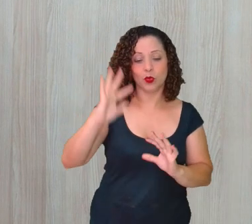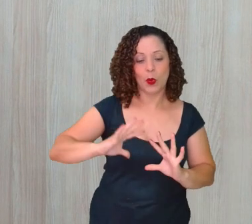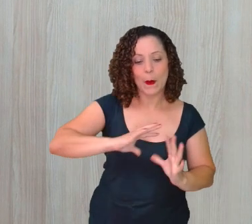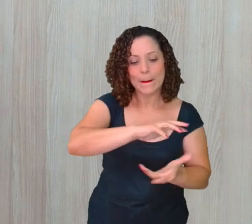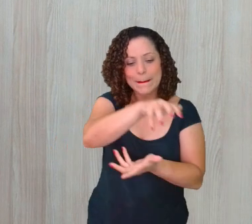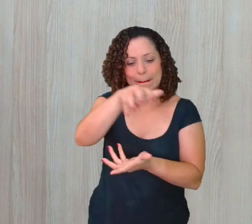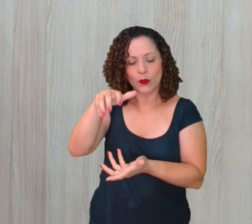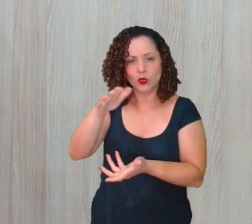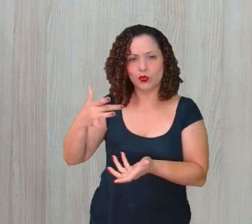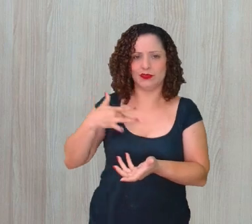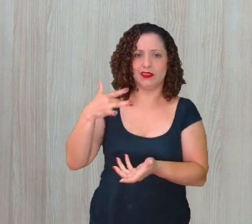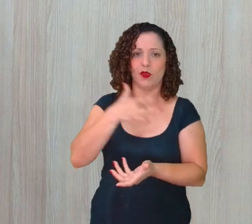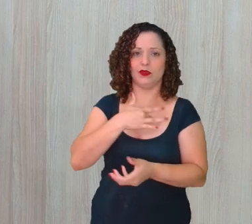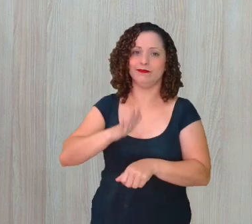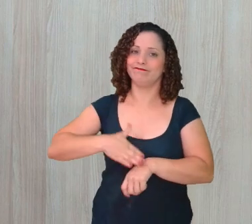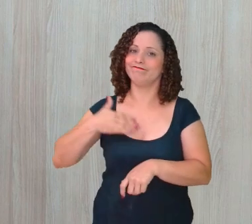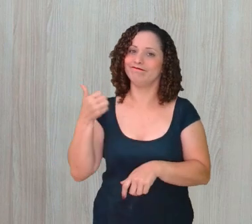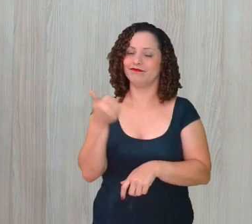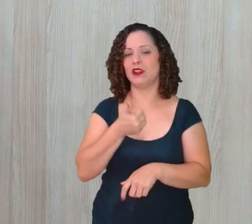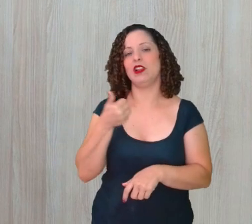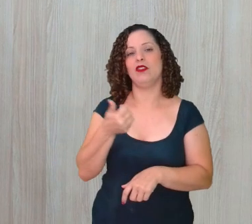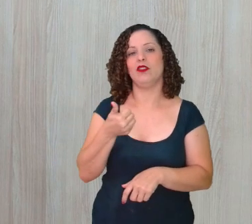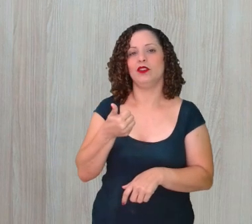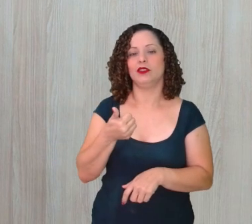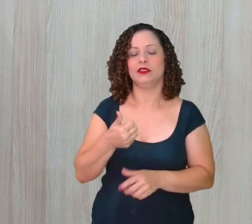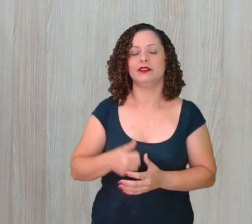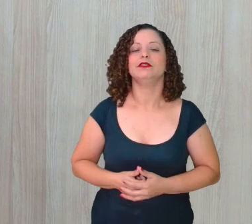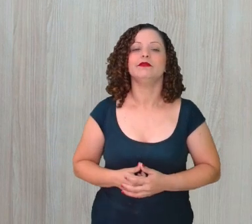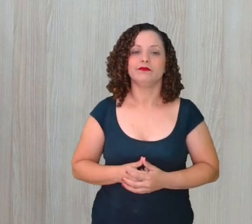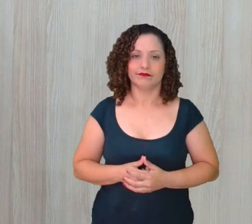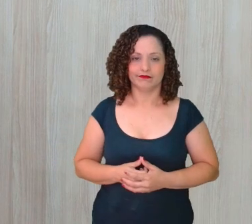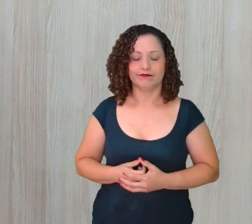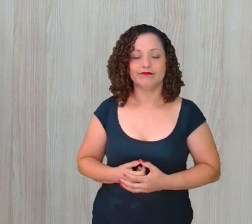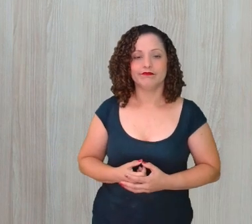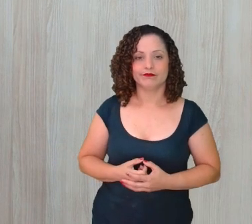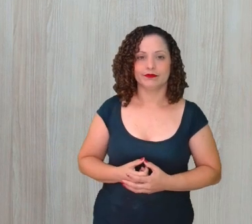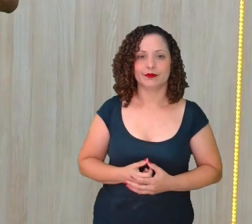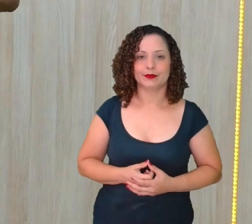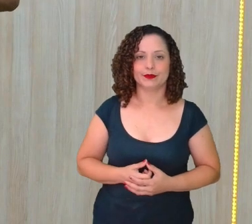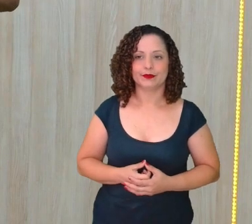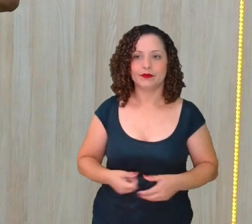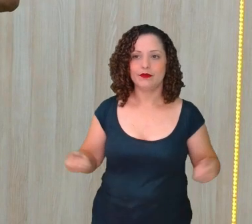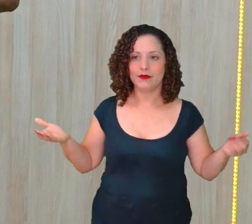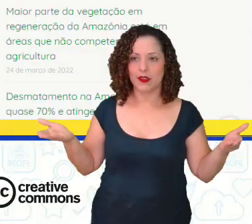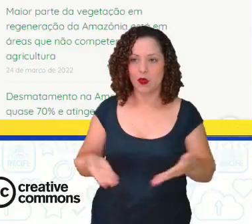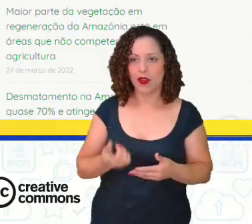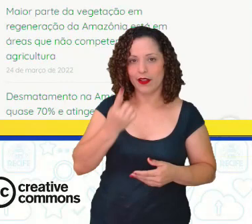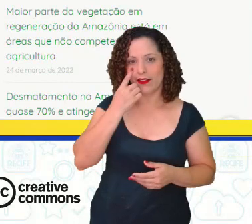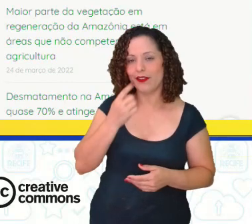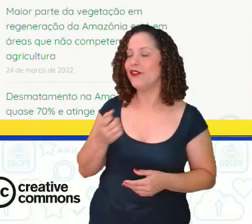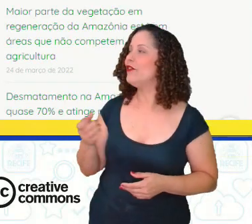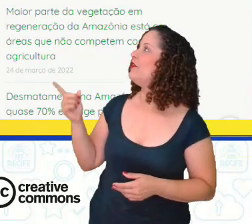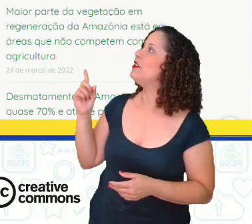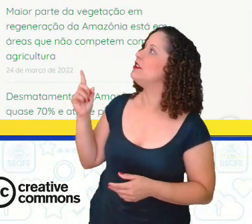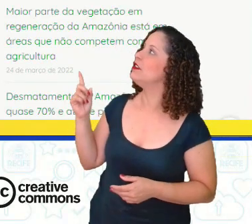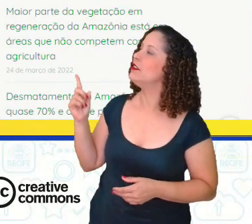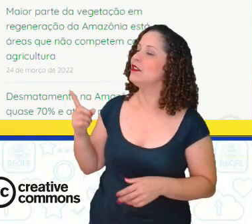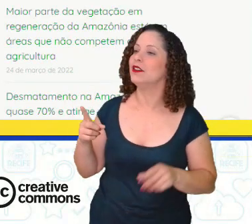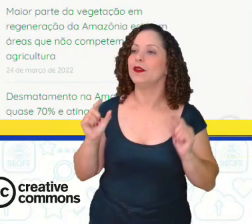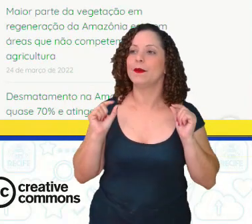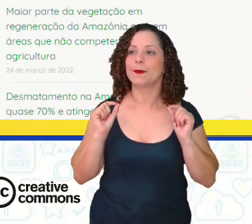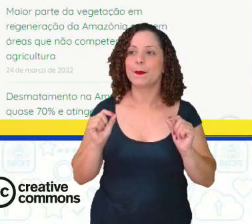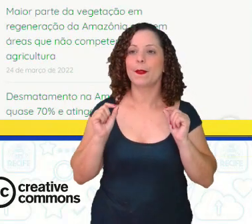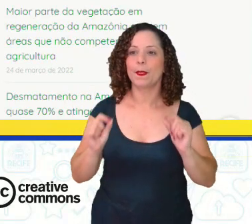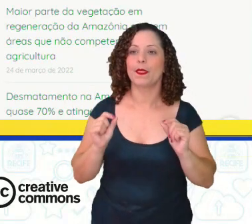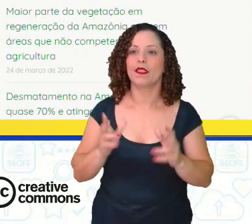mais sadio, né, porque só nós ganhamos com isso, beleza? Exatamente. Na tela agora você vai ver outra questão que